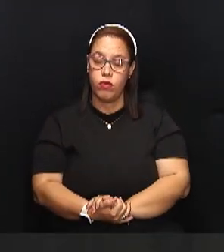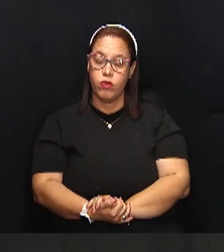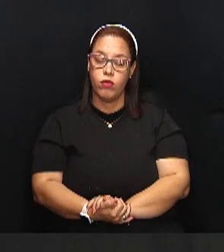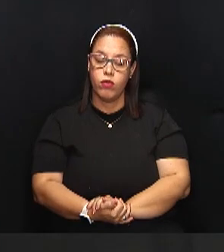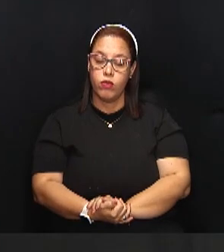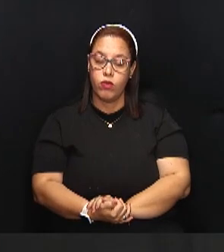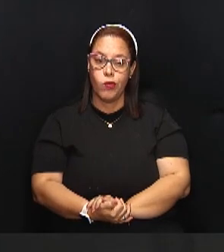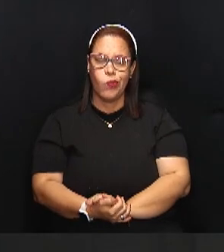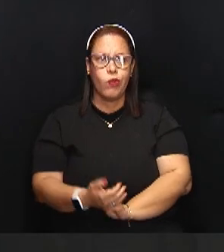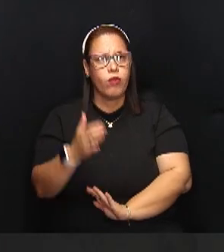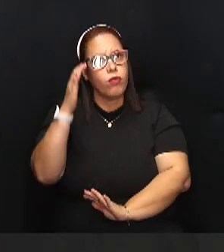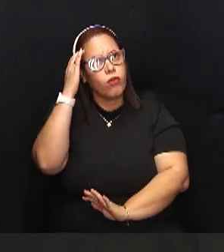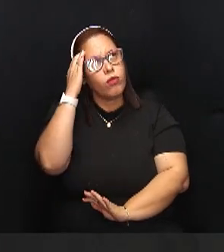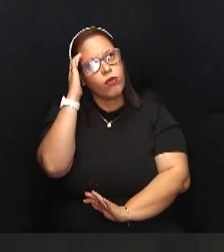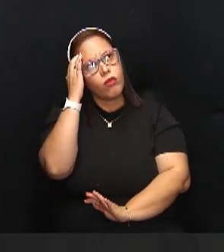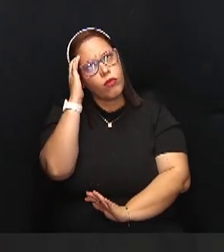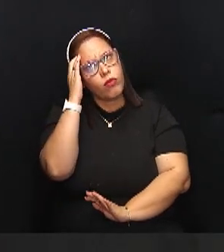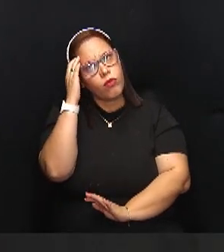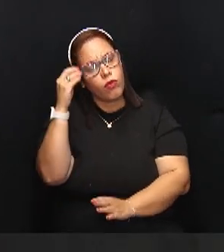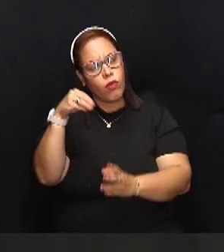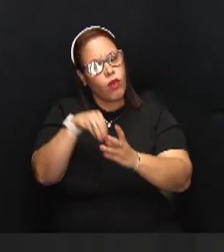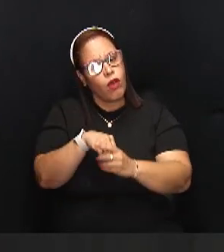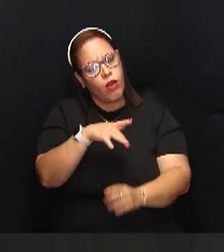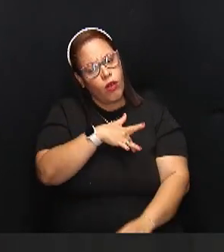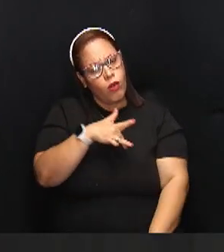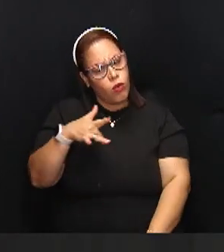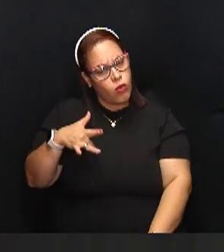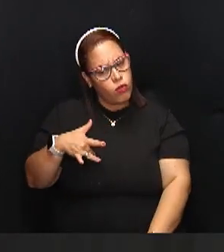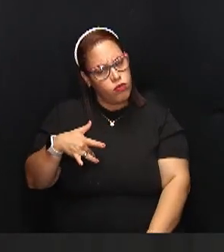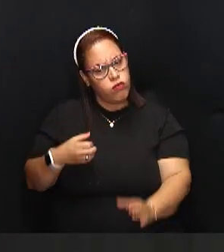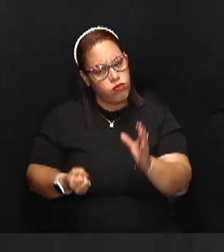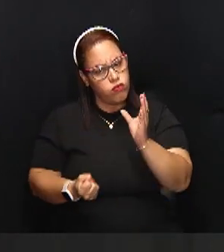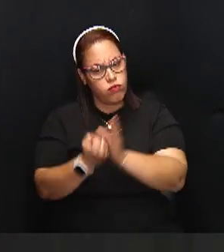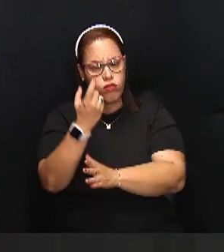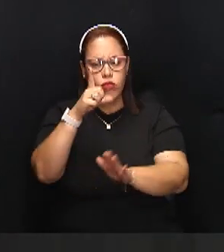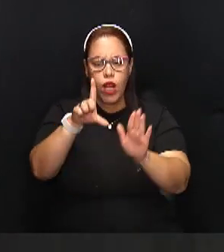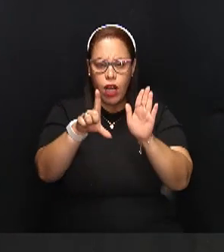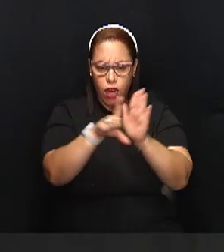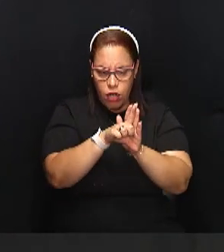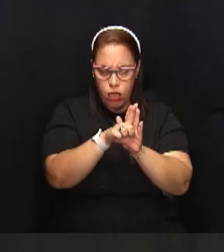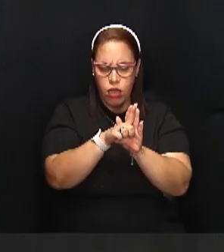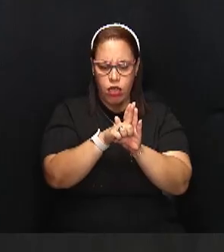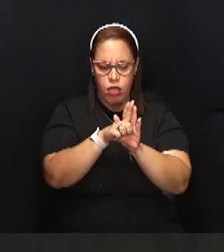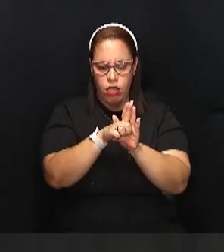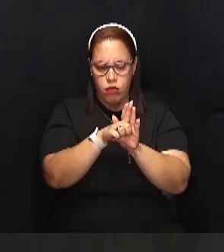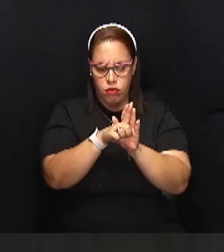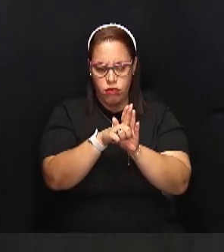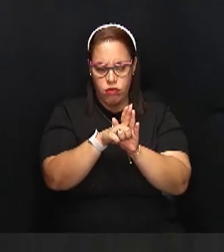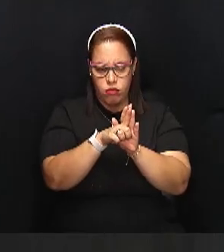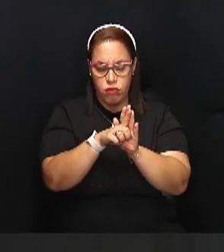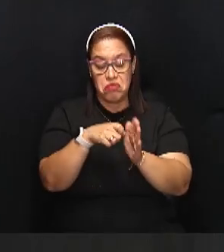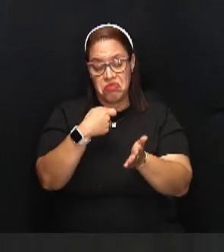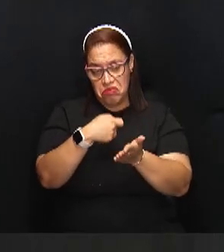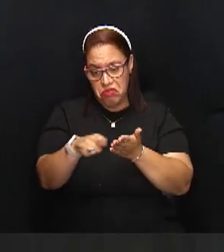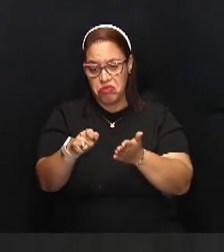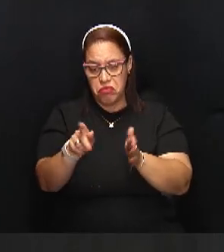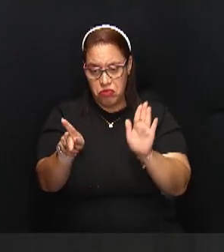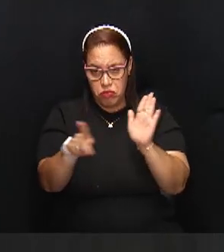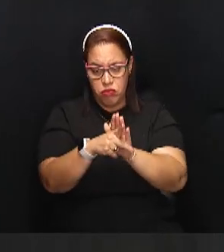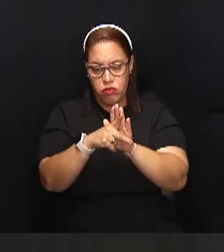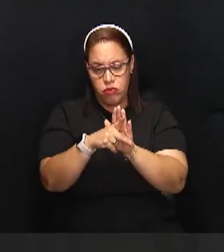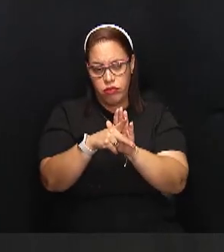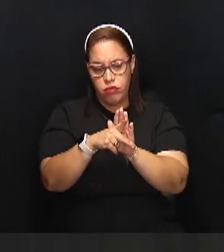Dessa leitura minha, né, dentro da área de saúde, surgiu inclusive uma lei, né, de minha autoria, que